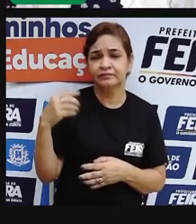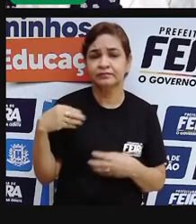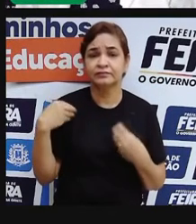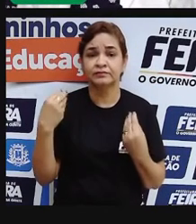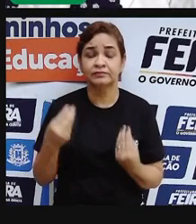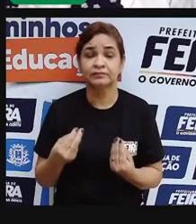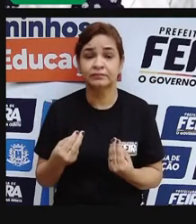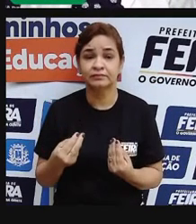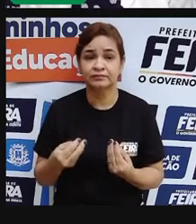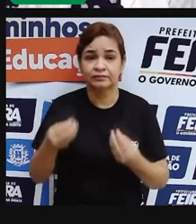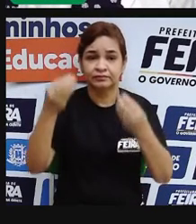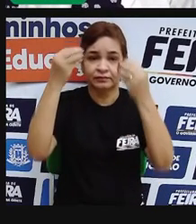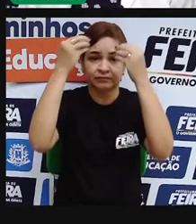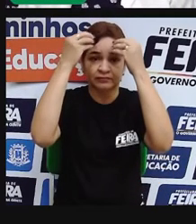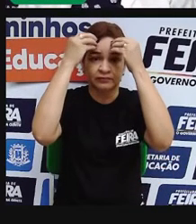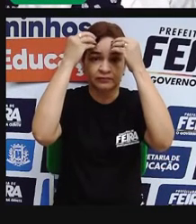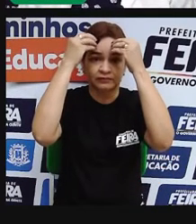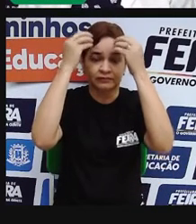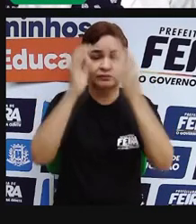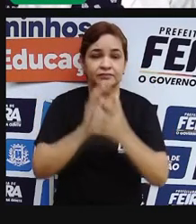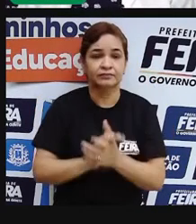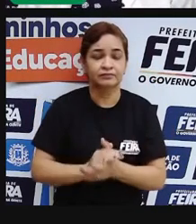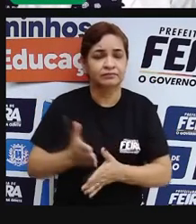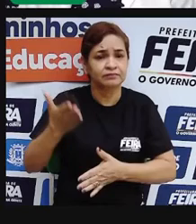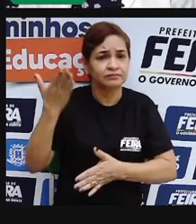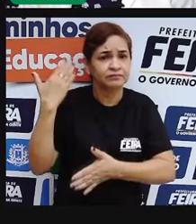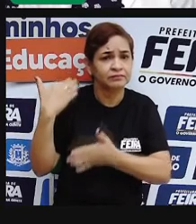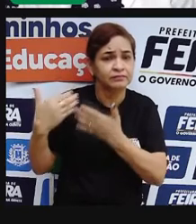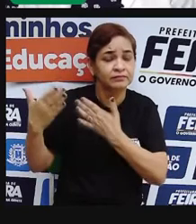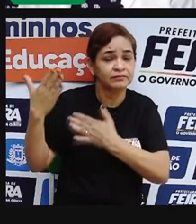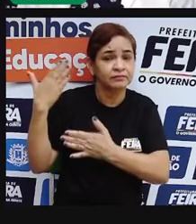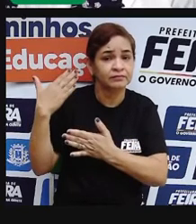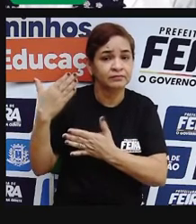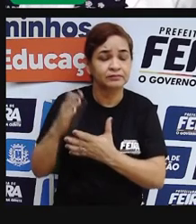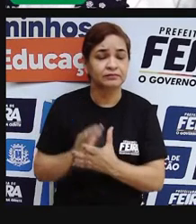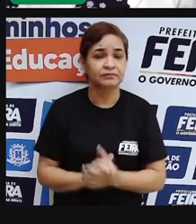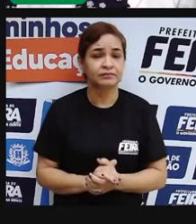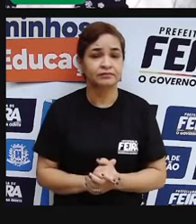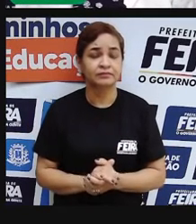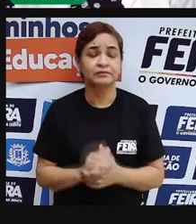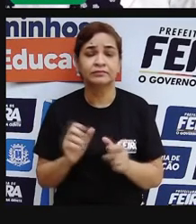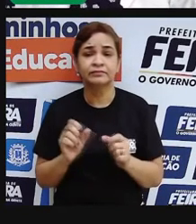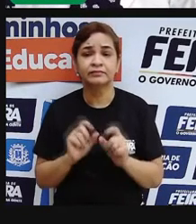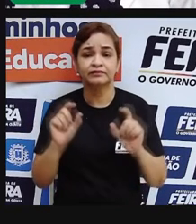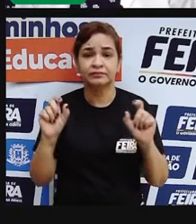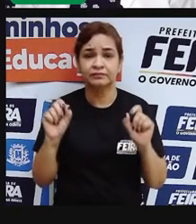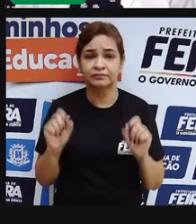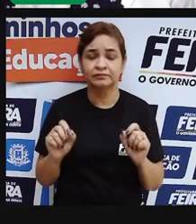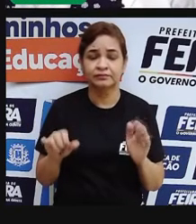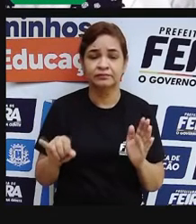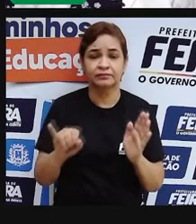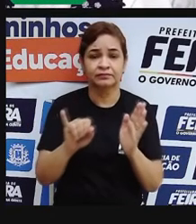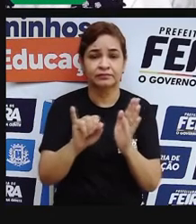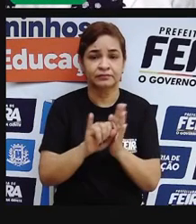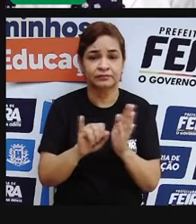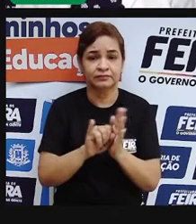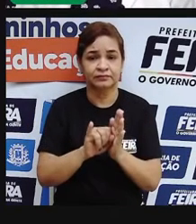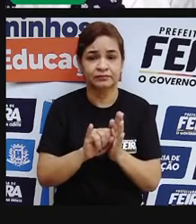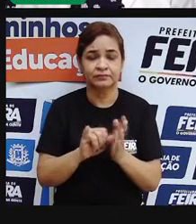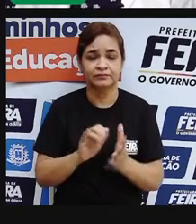fazemos o registro dessa nossa um centralidade que acaba criando a nossa identidade